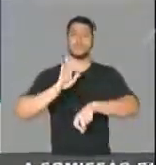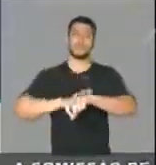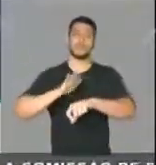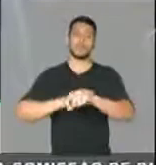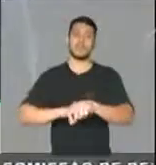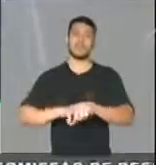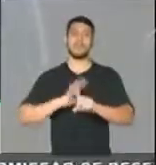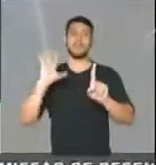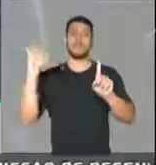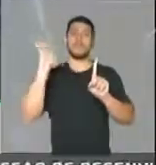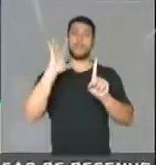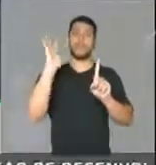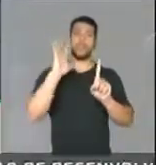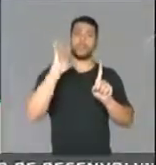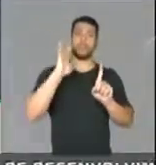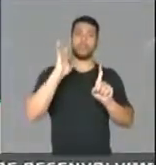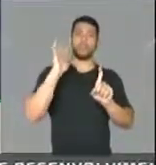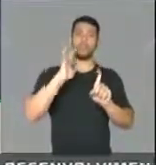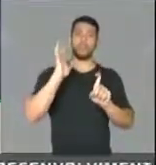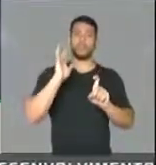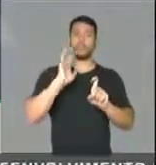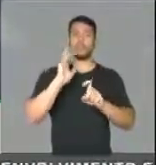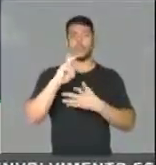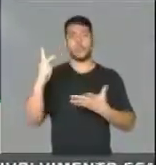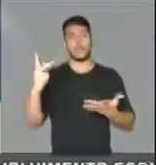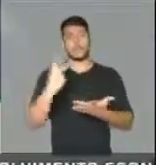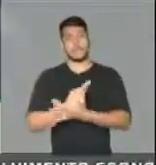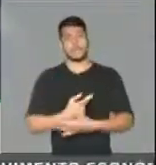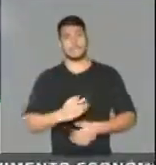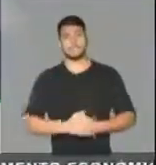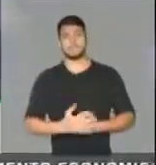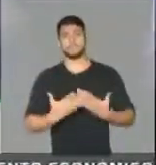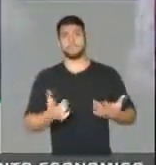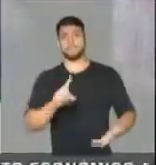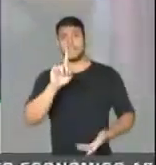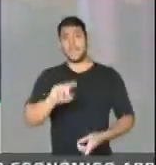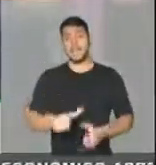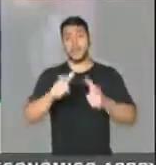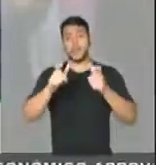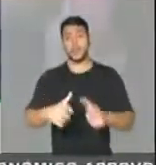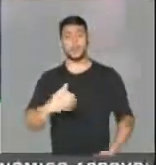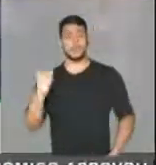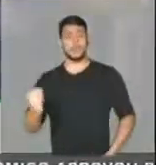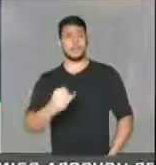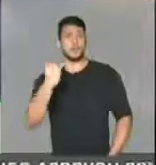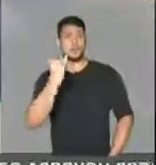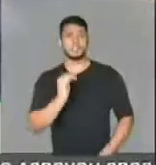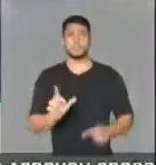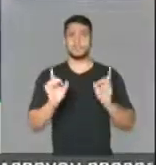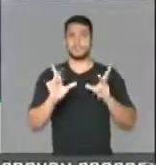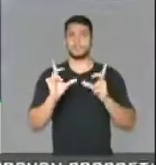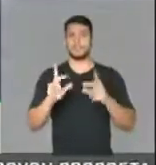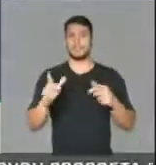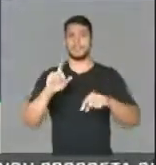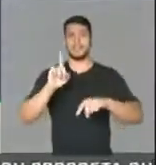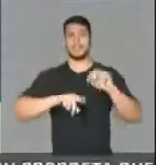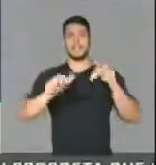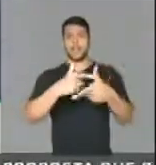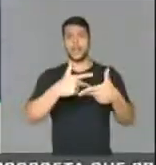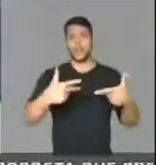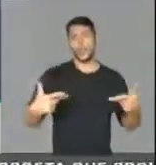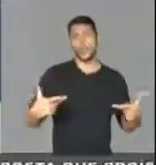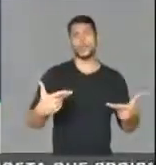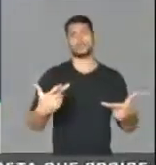continua servindo ao mercado, é um ponto importante de venda de produtos alimentícios, mas também até